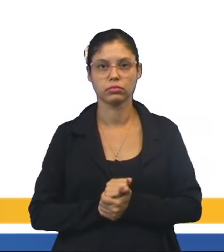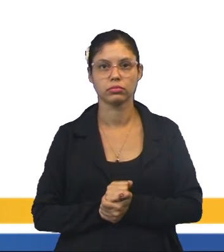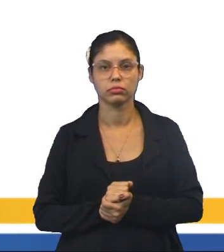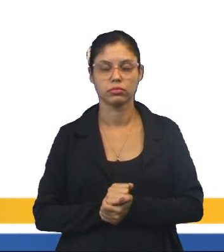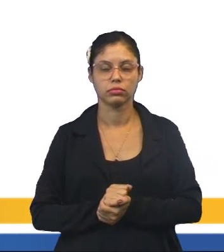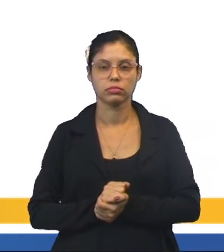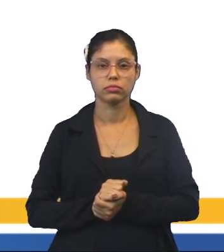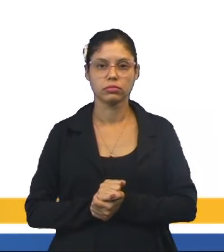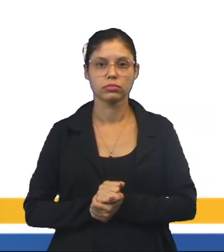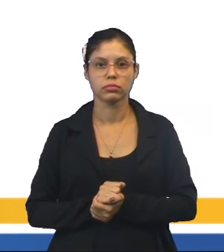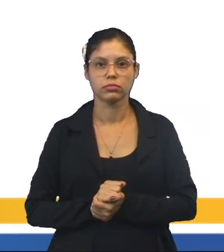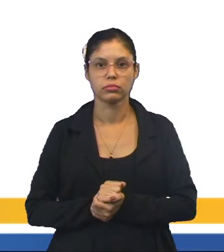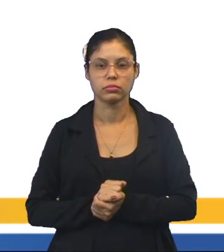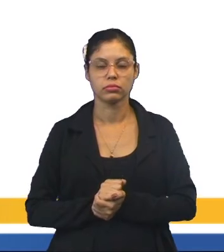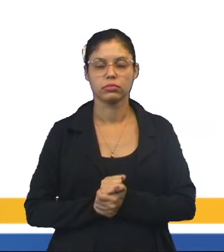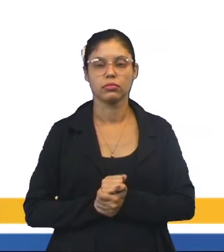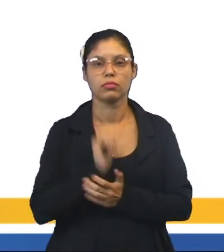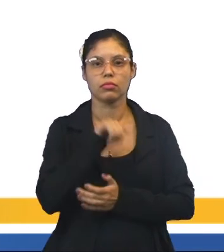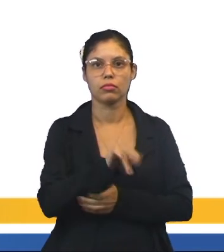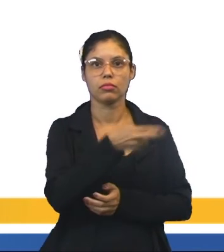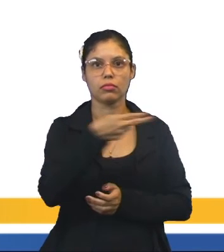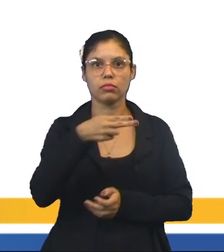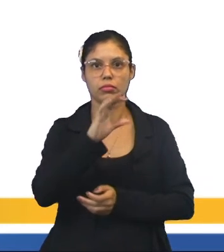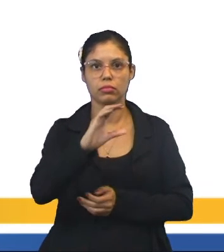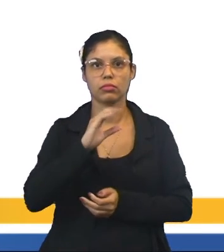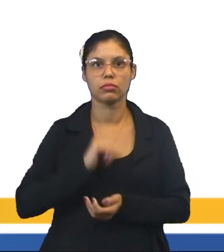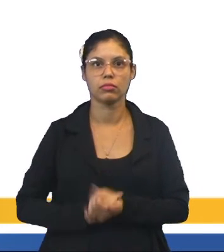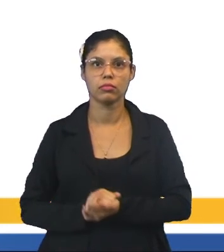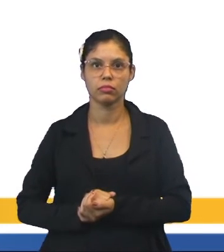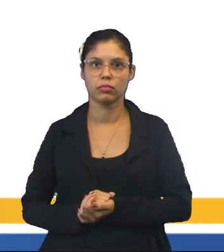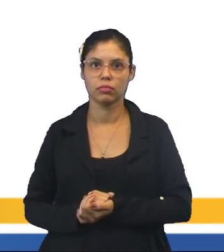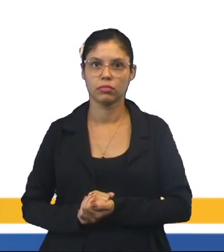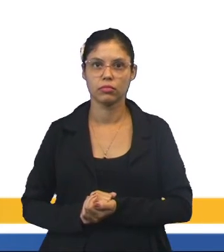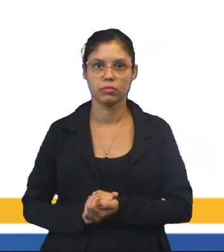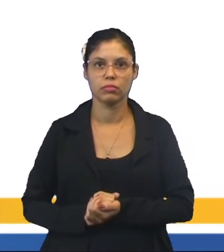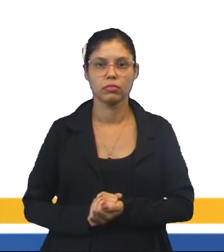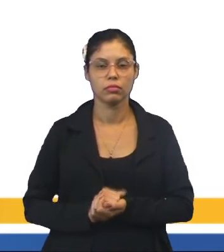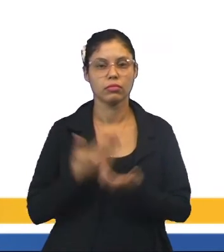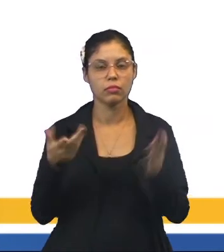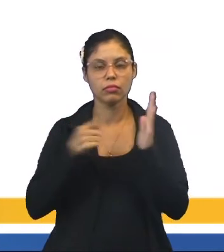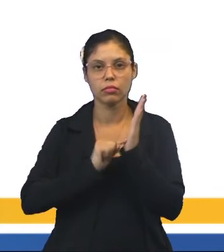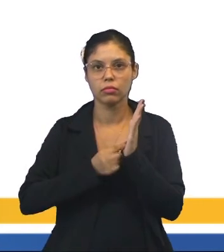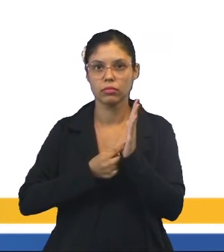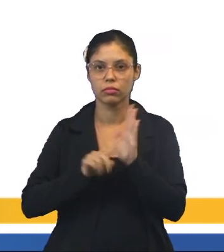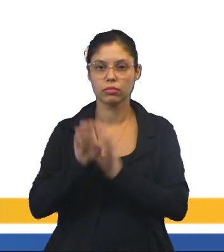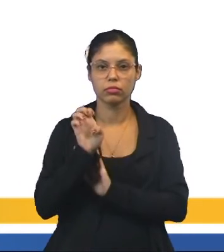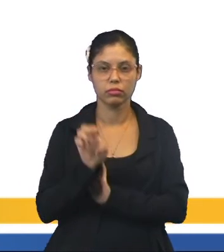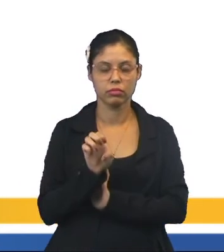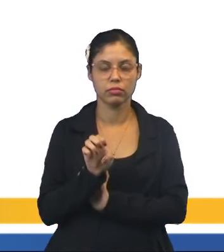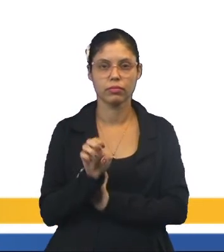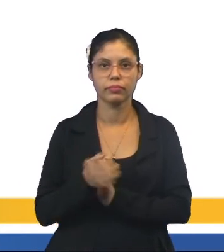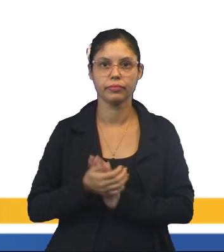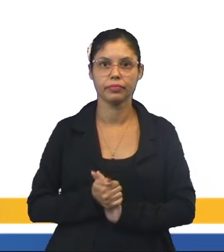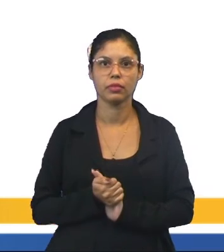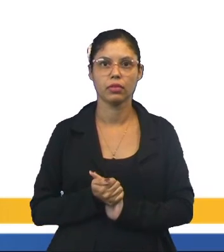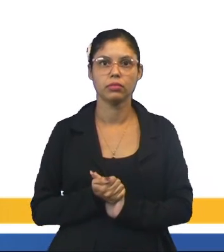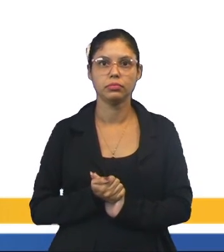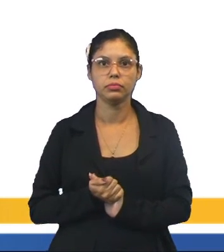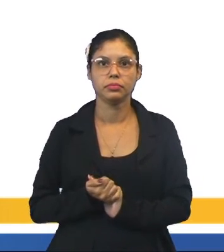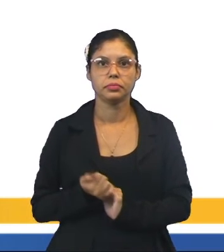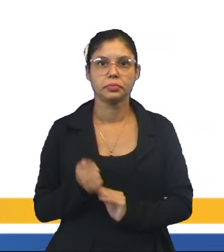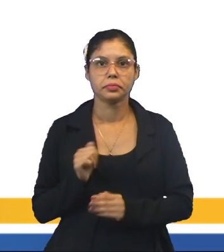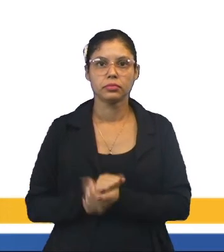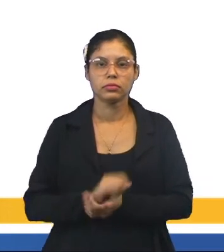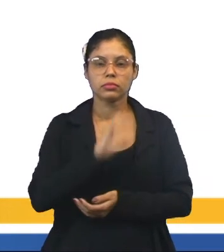zero. Então, aí a solução vai ser y igual a c. Logo, o ponto